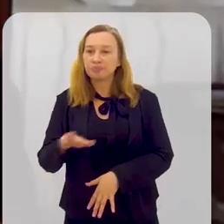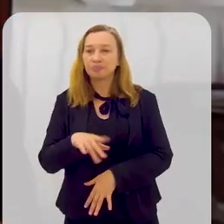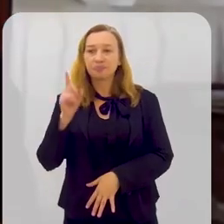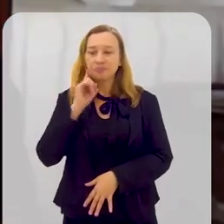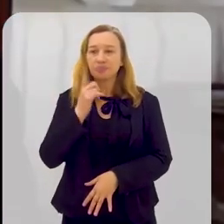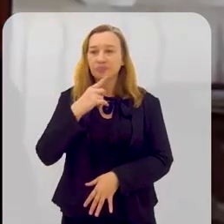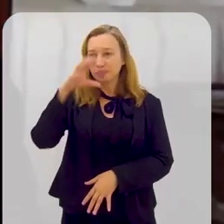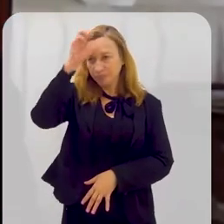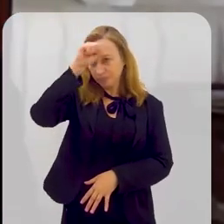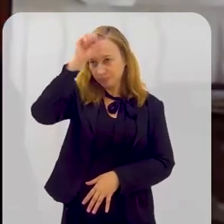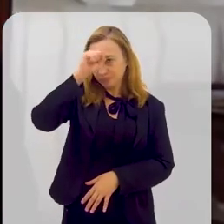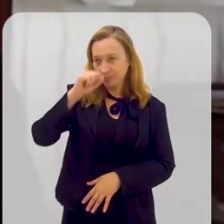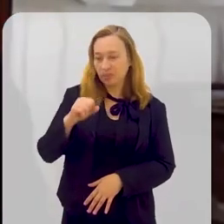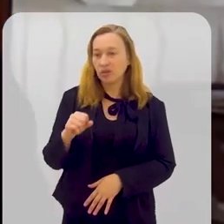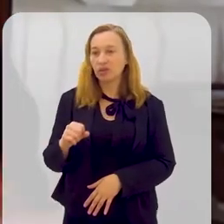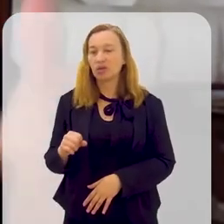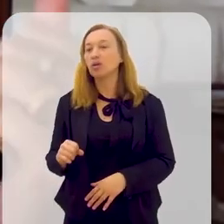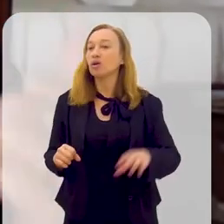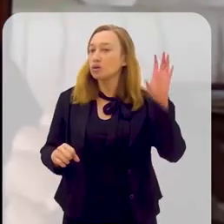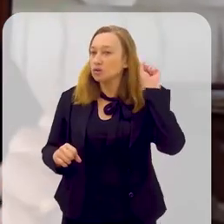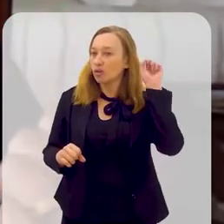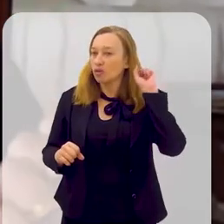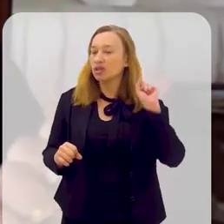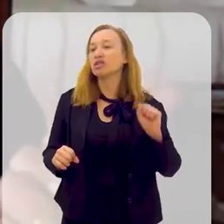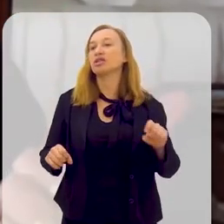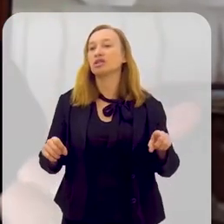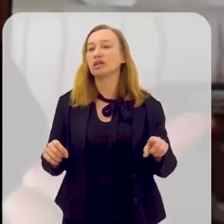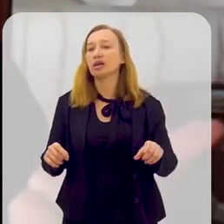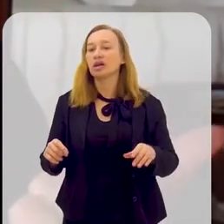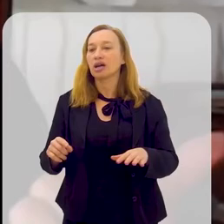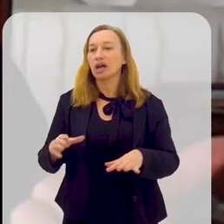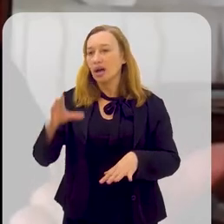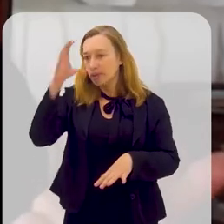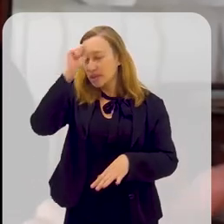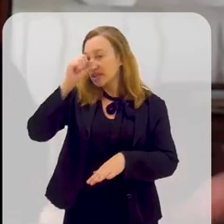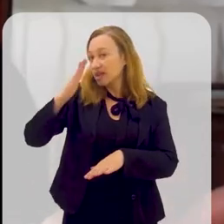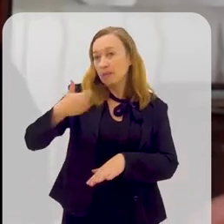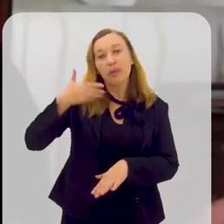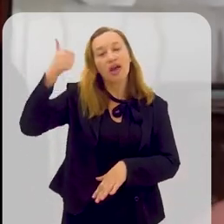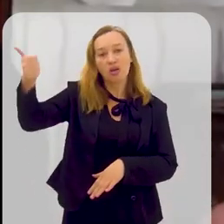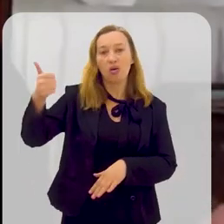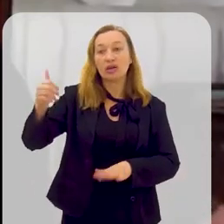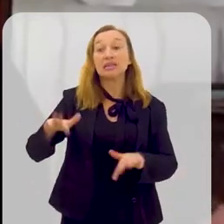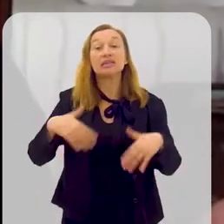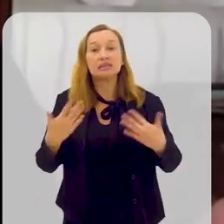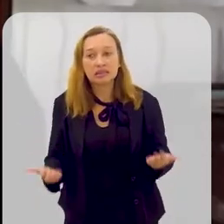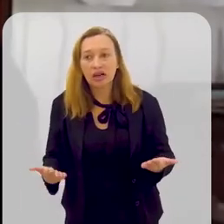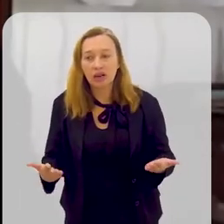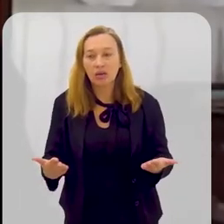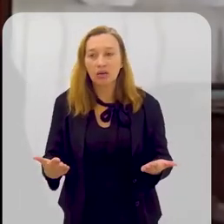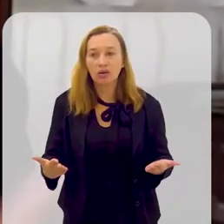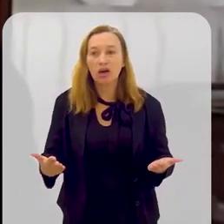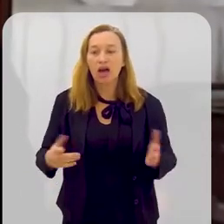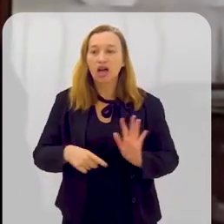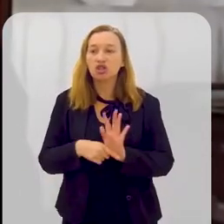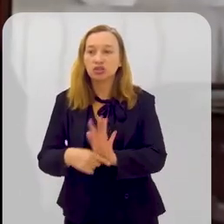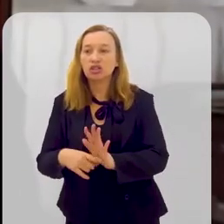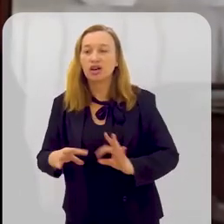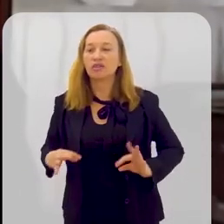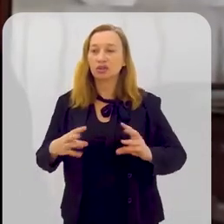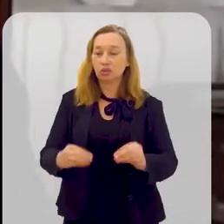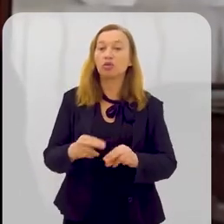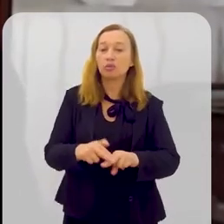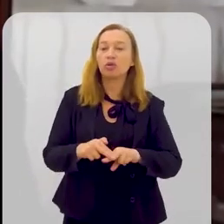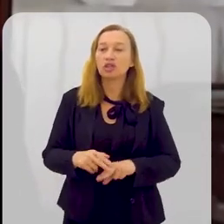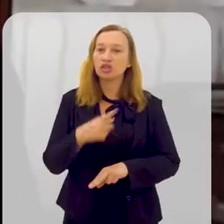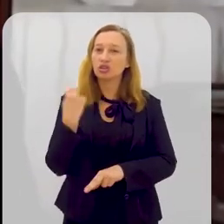de tudo para criança surda aprender os meninos ouvintes aprendiam mais e melhor então beneficiava